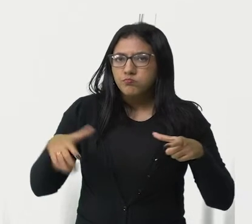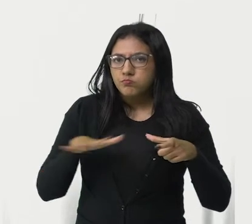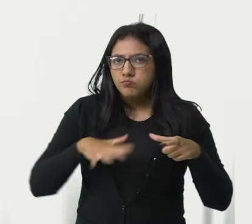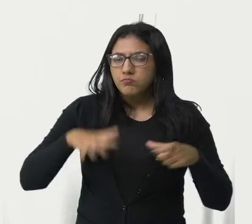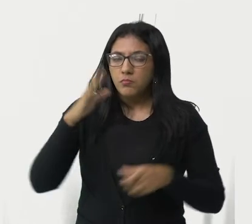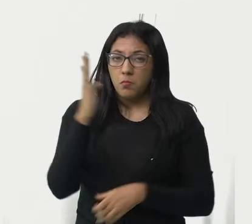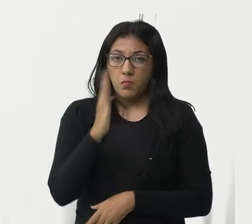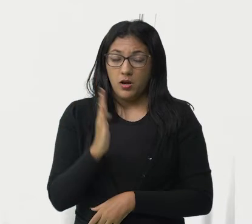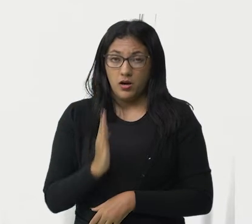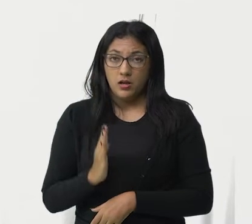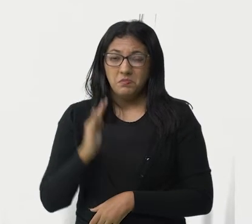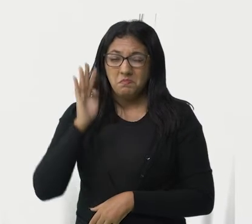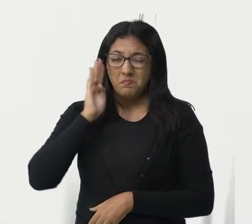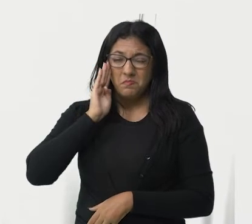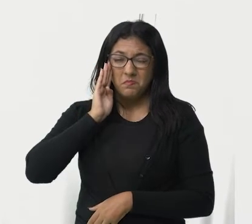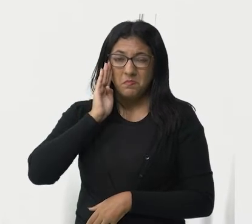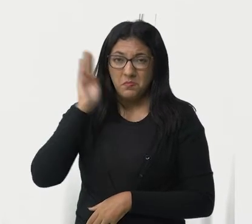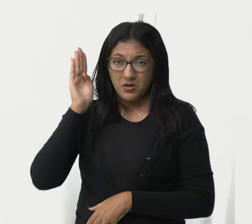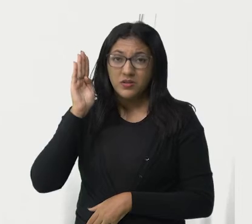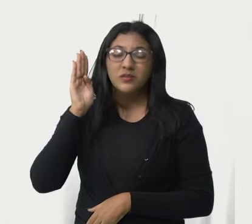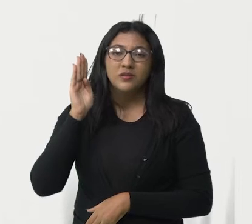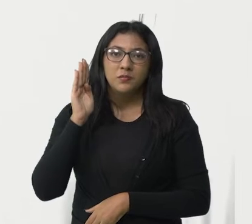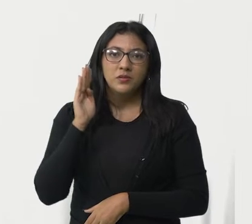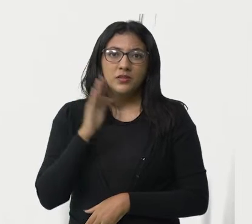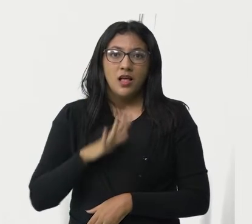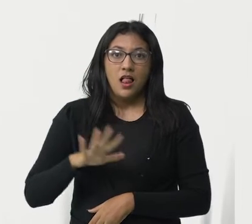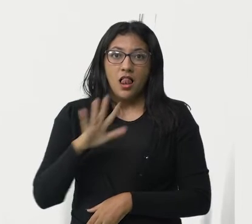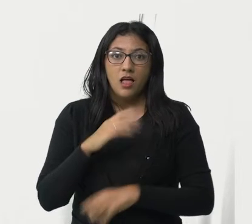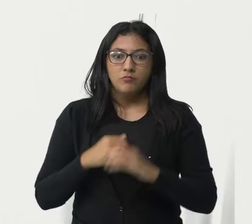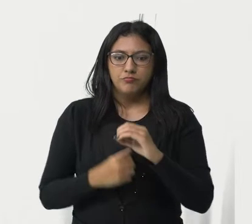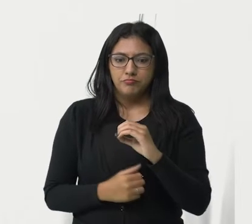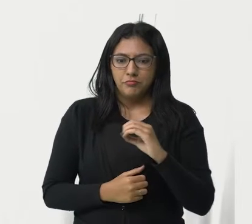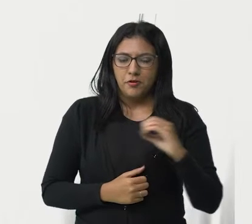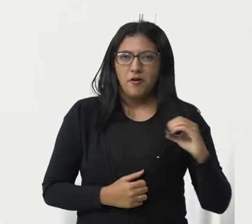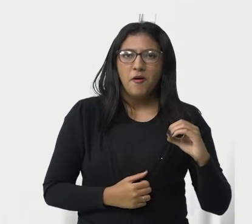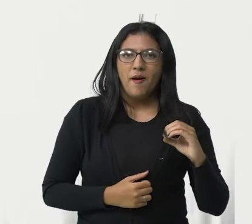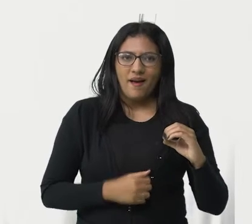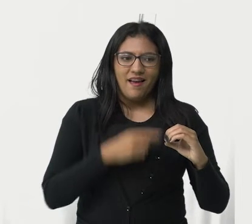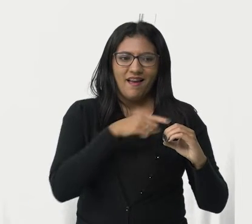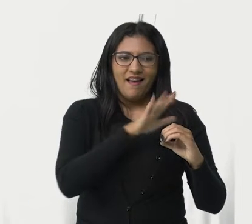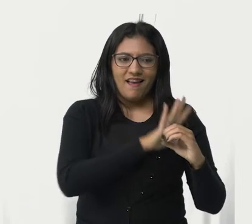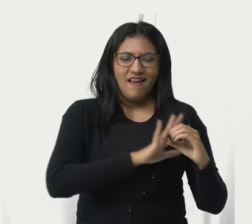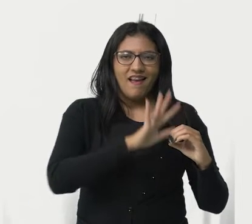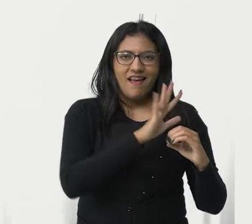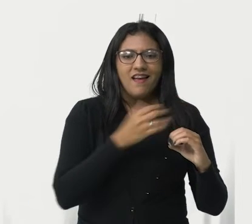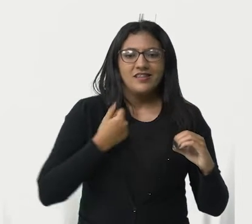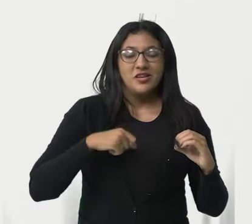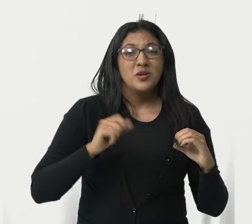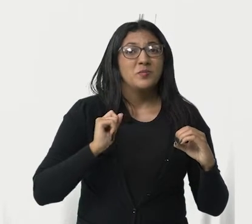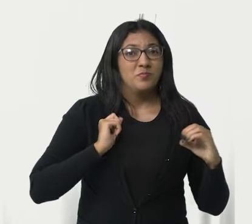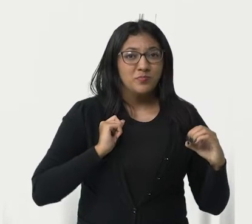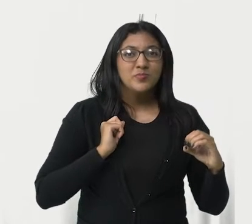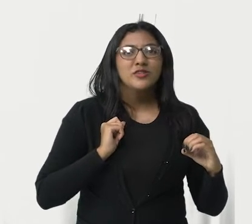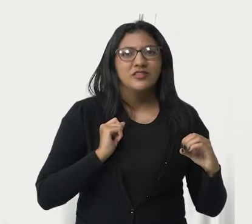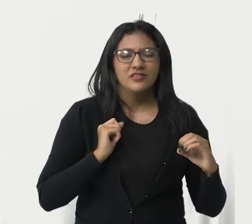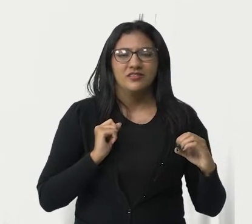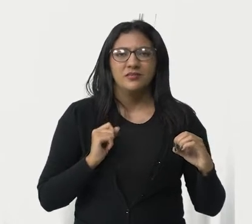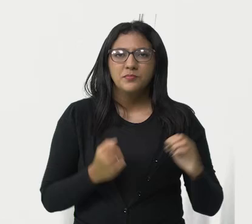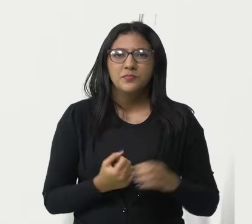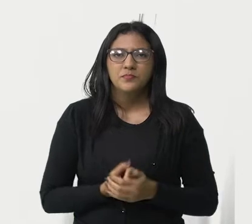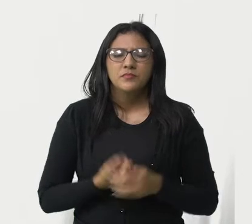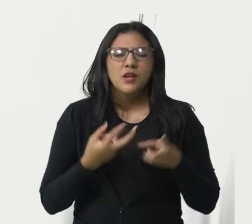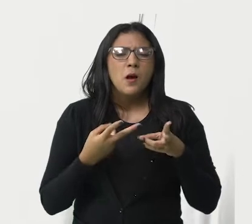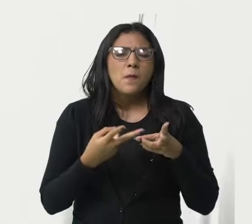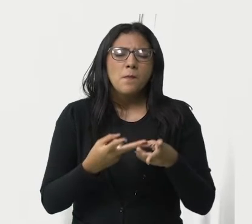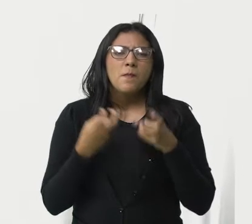brasileiro, principalmente para o lado da Espanha, né, as terras a oeste, a gente verifica aqui